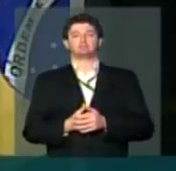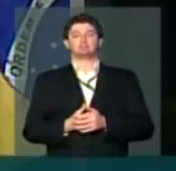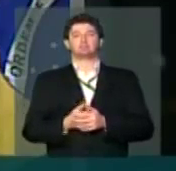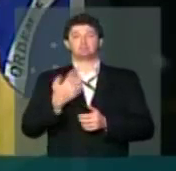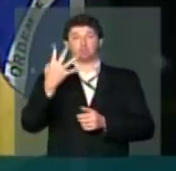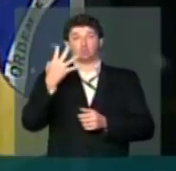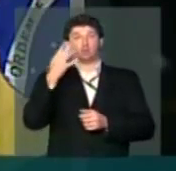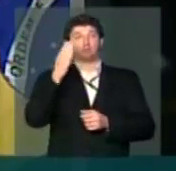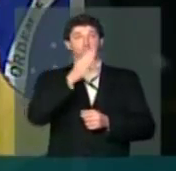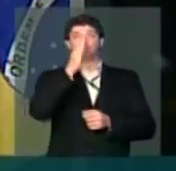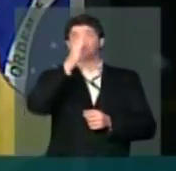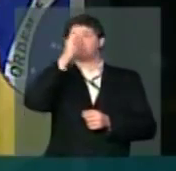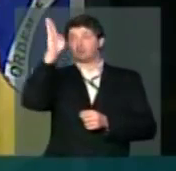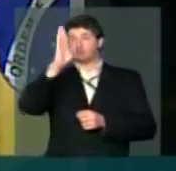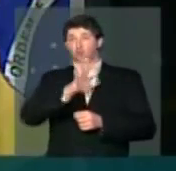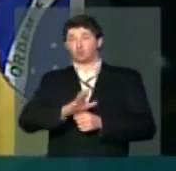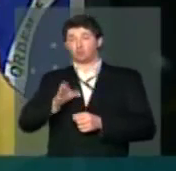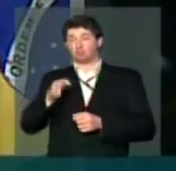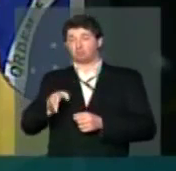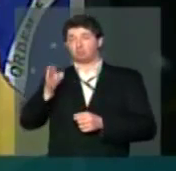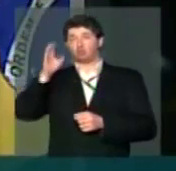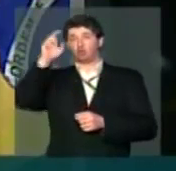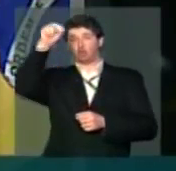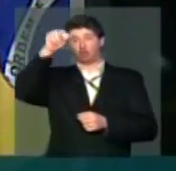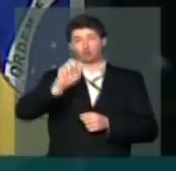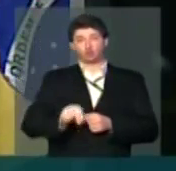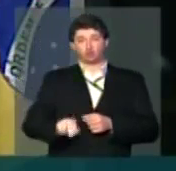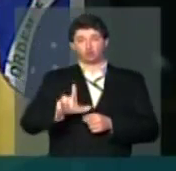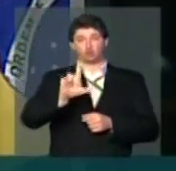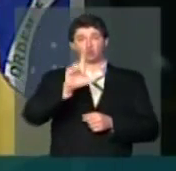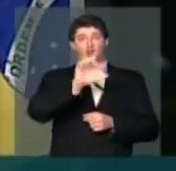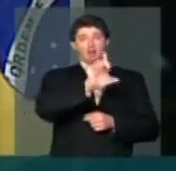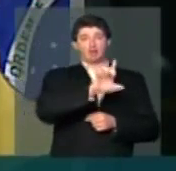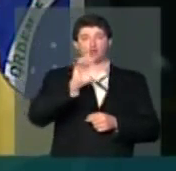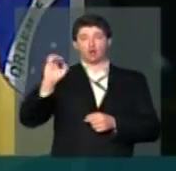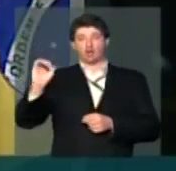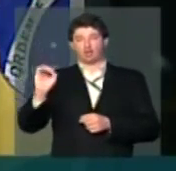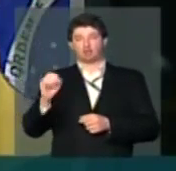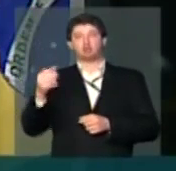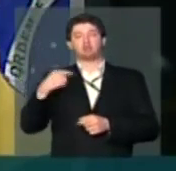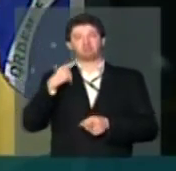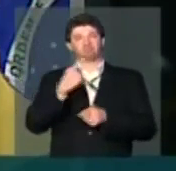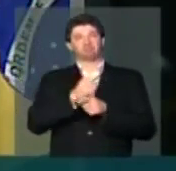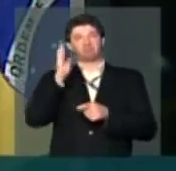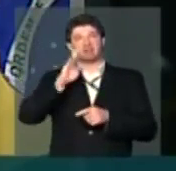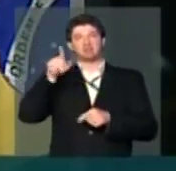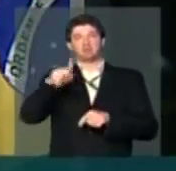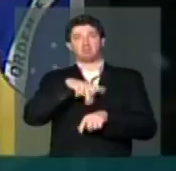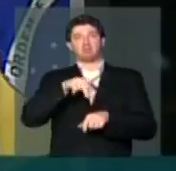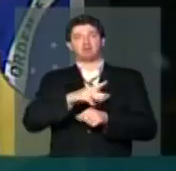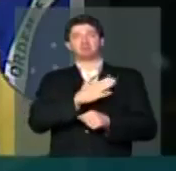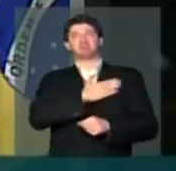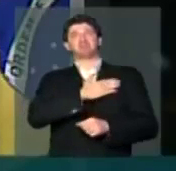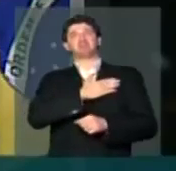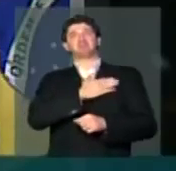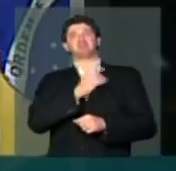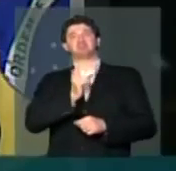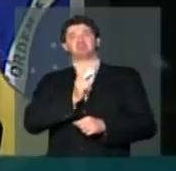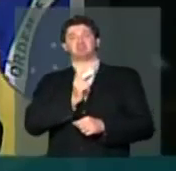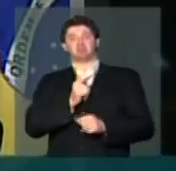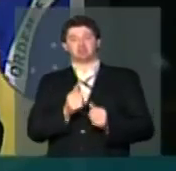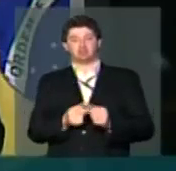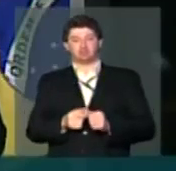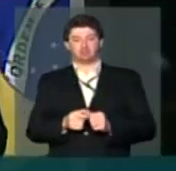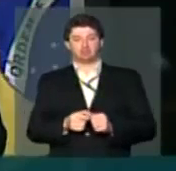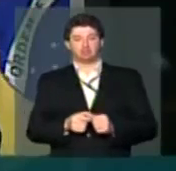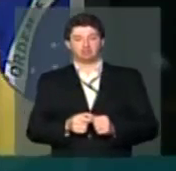cantos deste país, descobri que existe no Brasil uma pátria. E ele tinha razão. Mais do que nunca, estamos sonhando agora com a